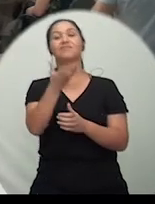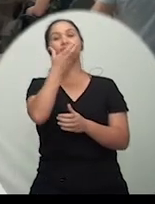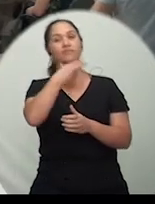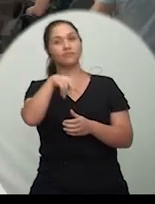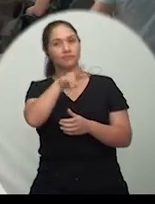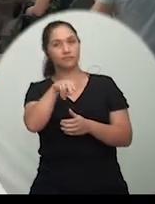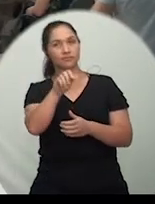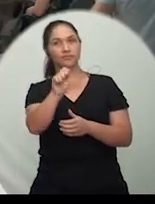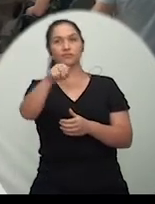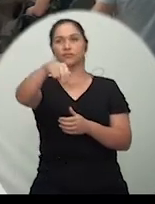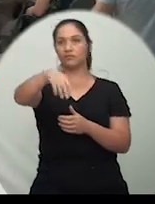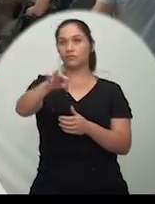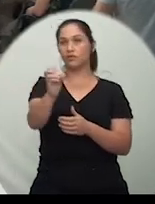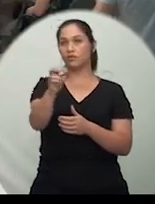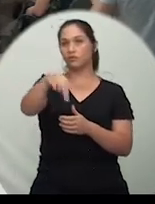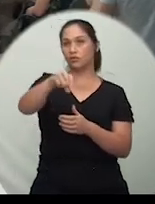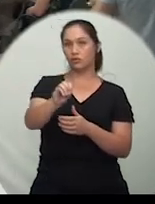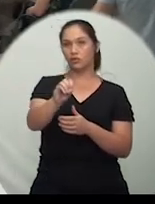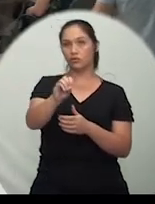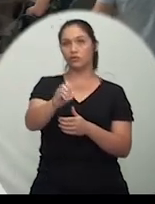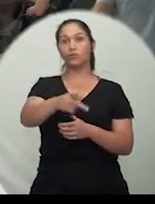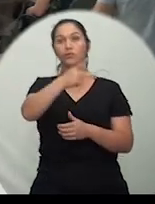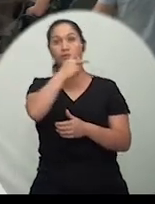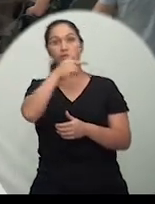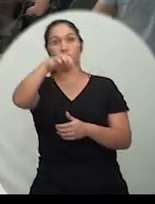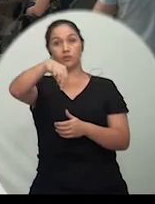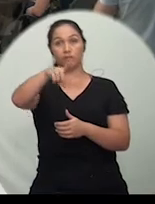Vereador Antônio Manuel, MDB.